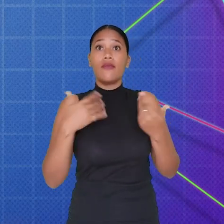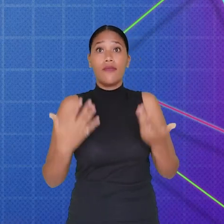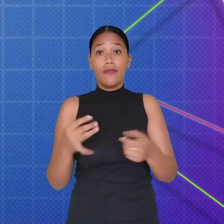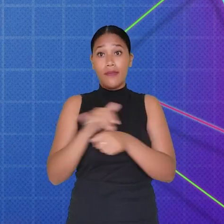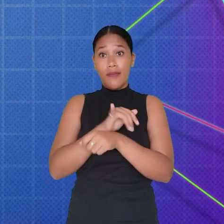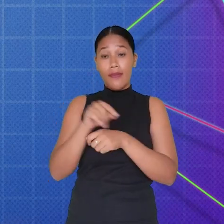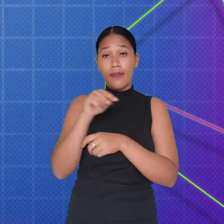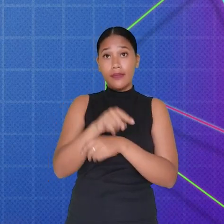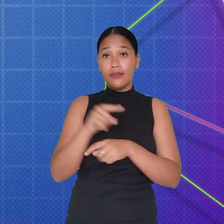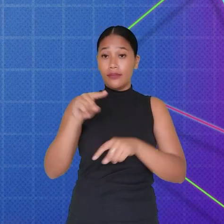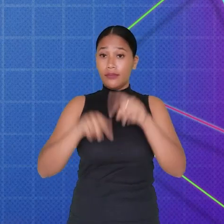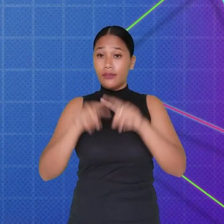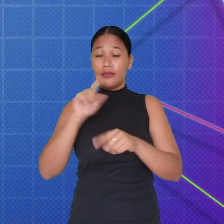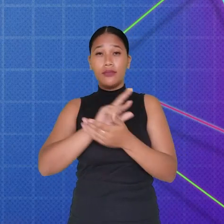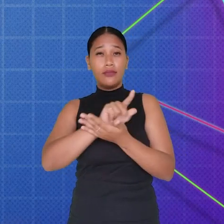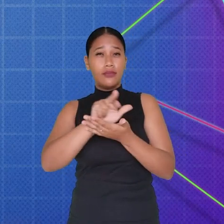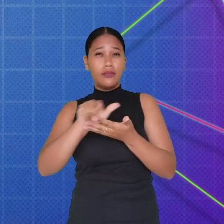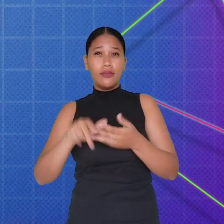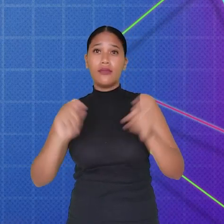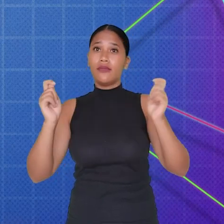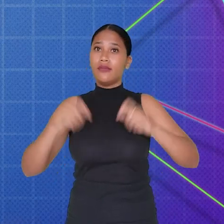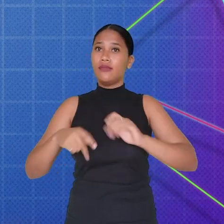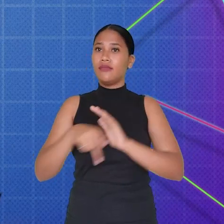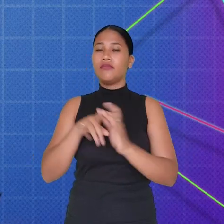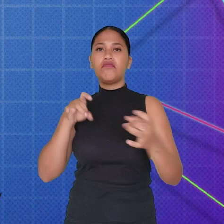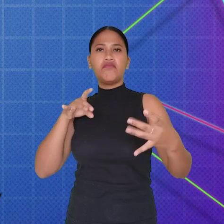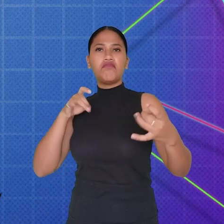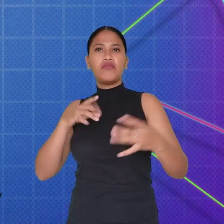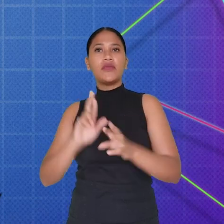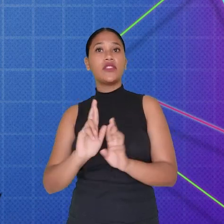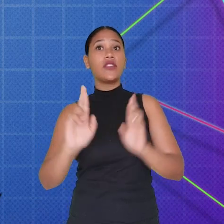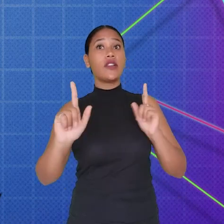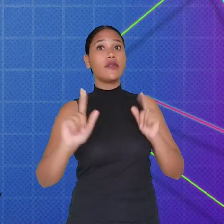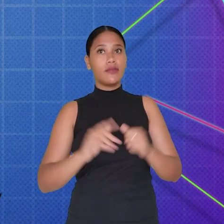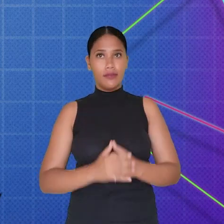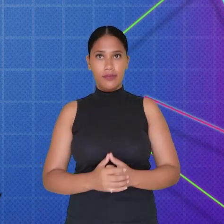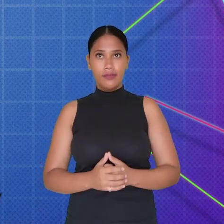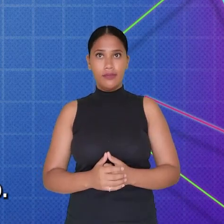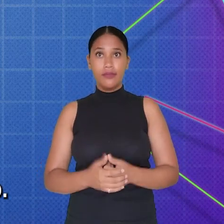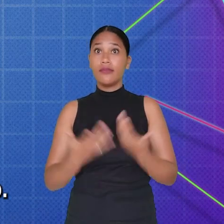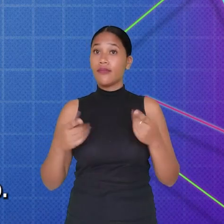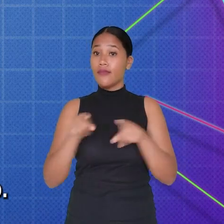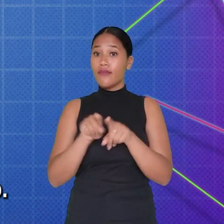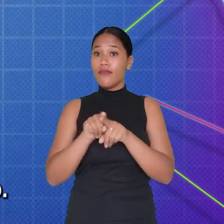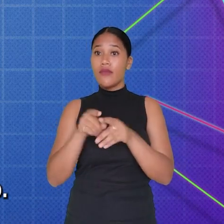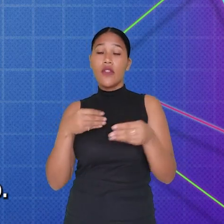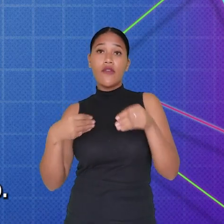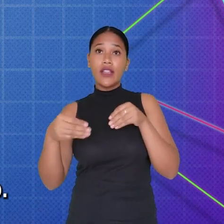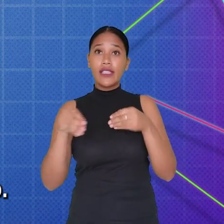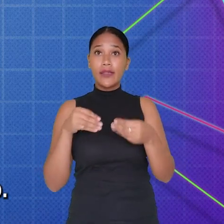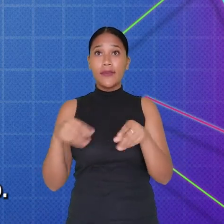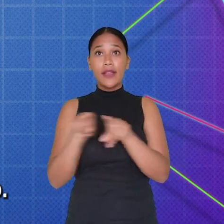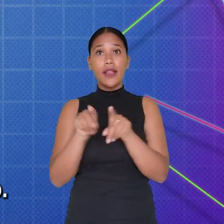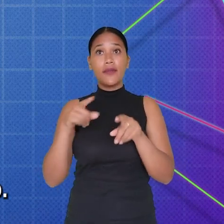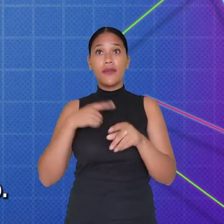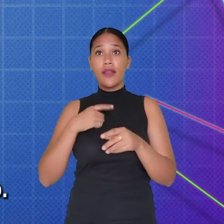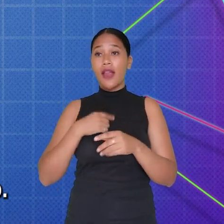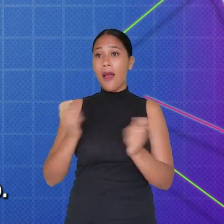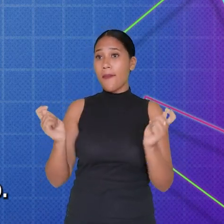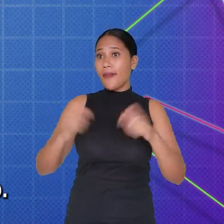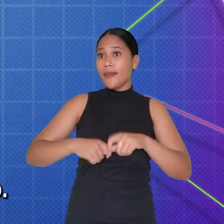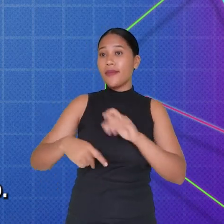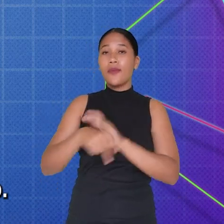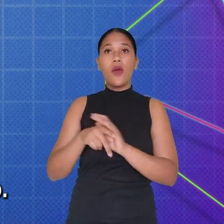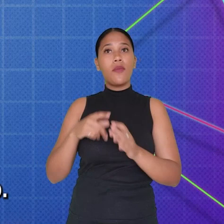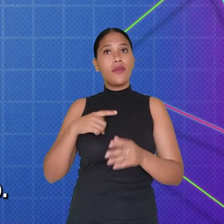Dessa forma, os objetos de diferentes classes podem responder de forma diferente ao mesmo método, aumentando a flexibilidade e a